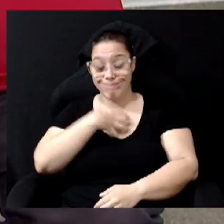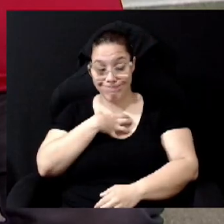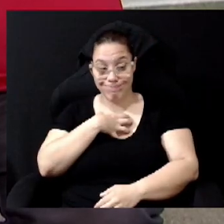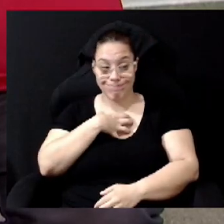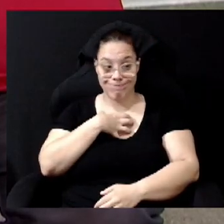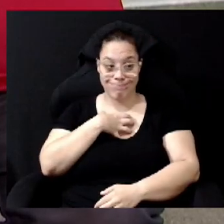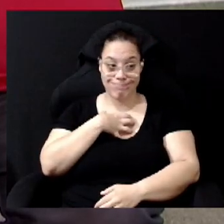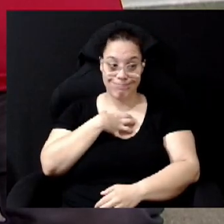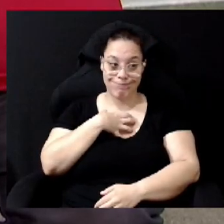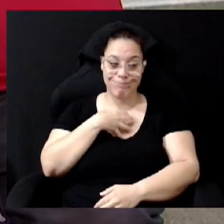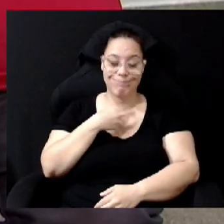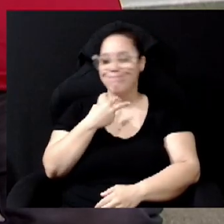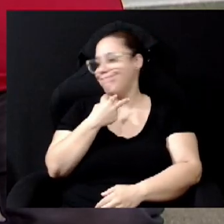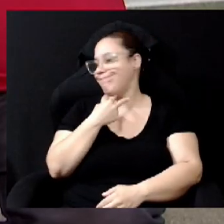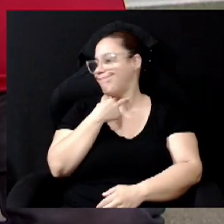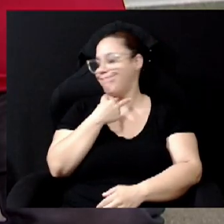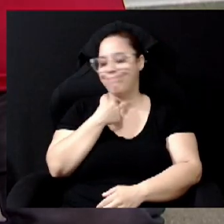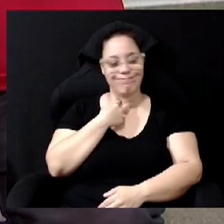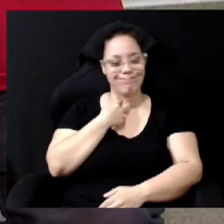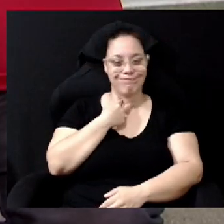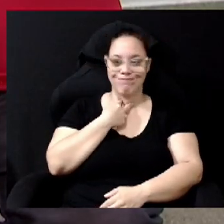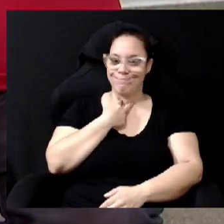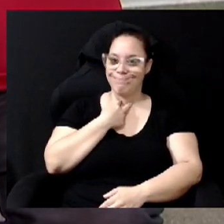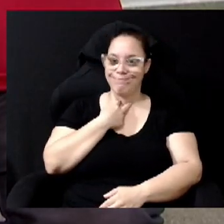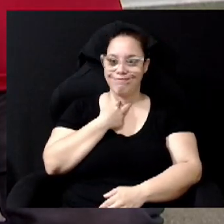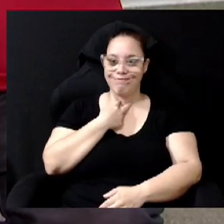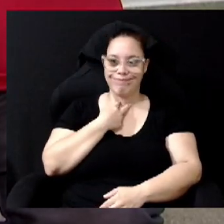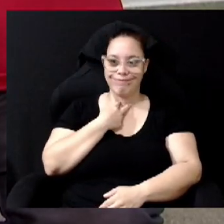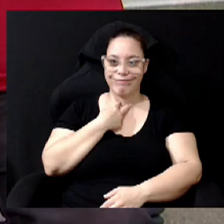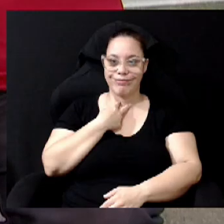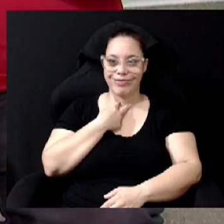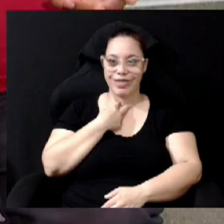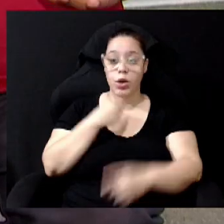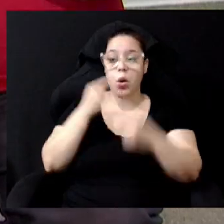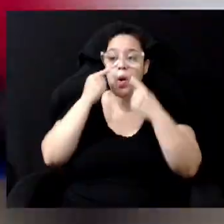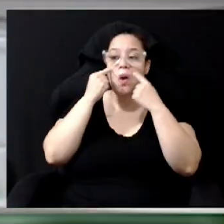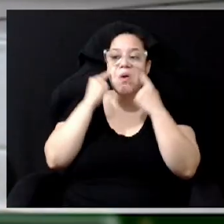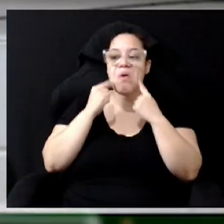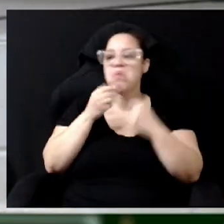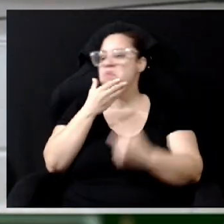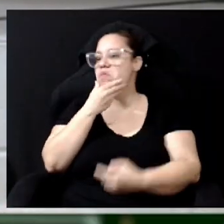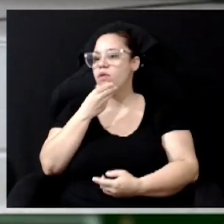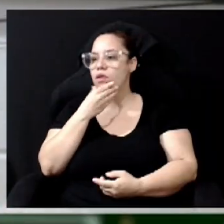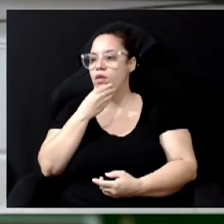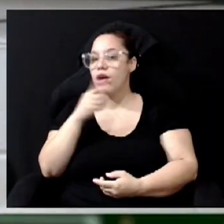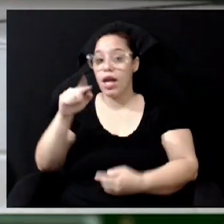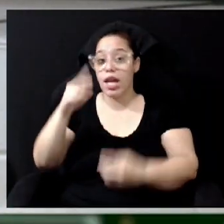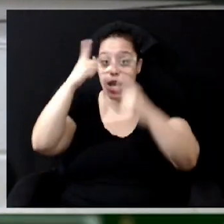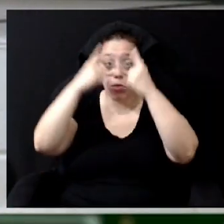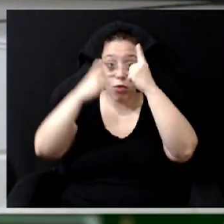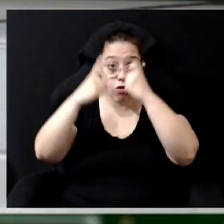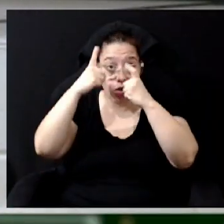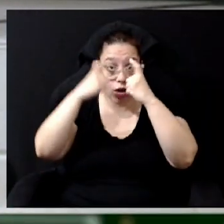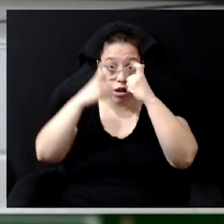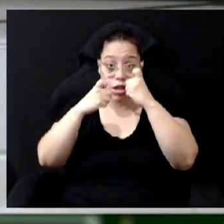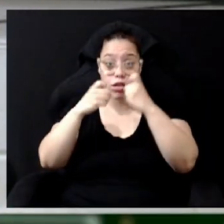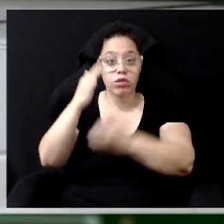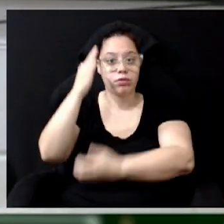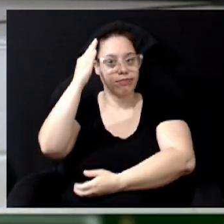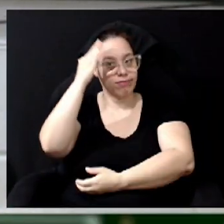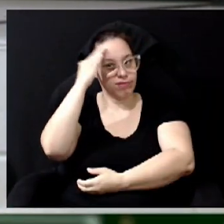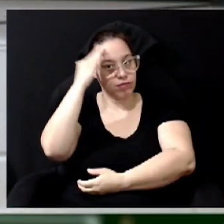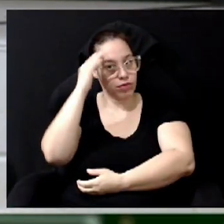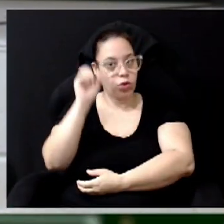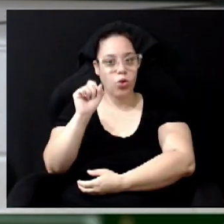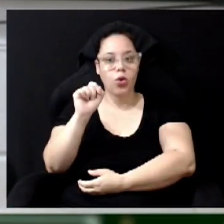pode falar sobre nossos sentimentos. O velho discurso, o homem não chora, isso é uma violência. Então a gente precisa entender primeiro o que é violência e